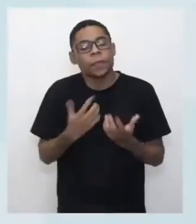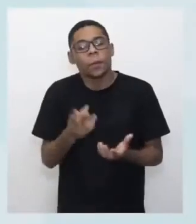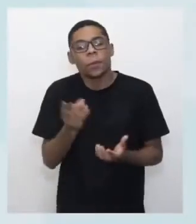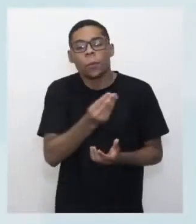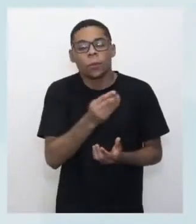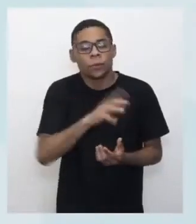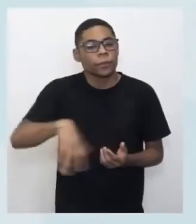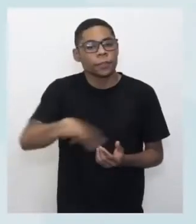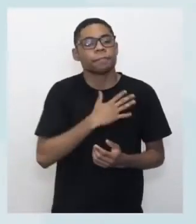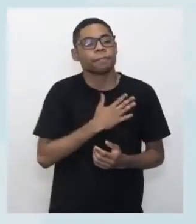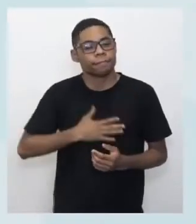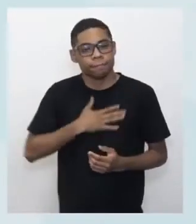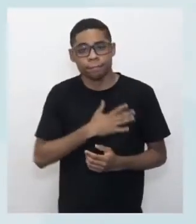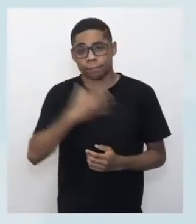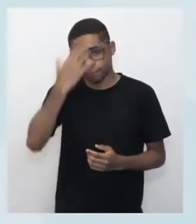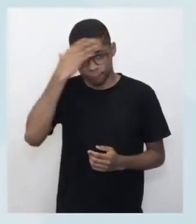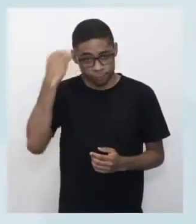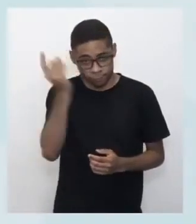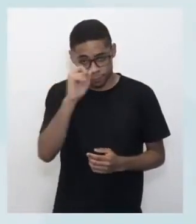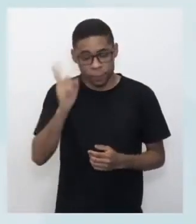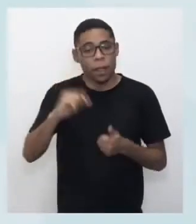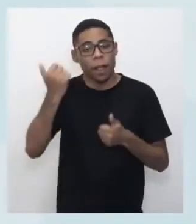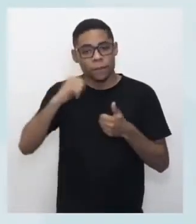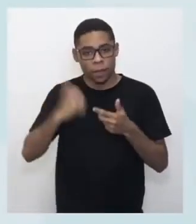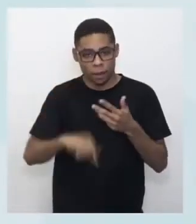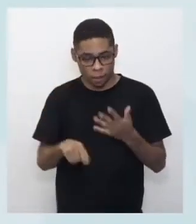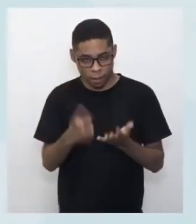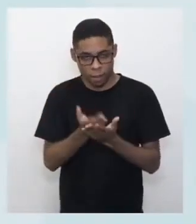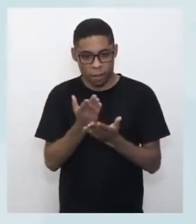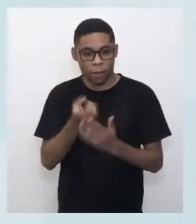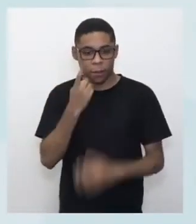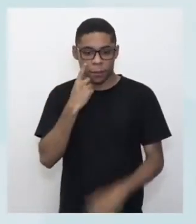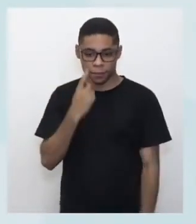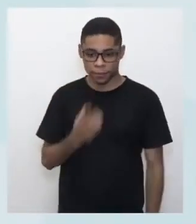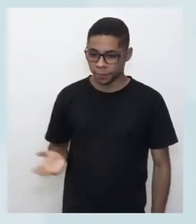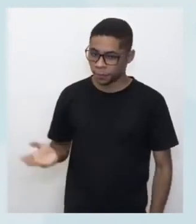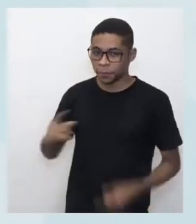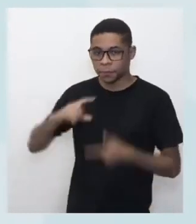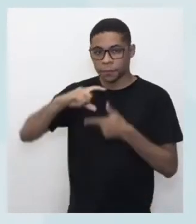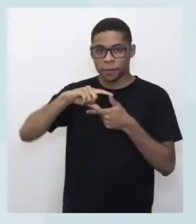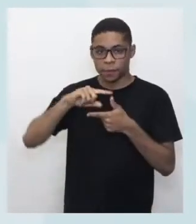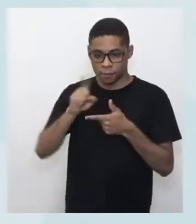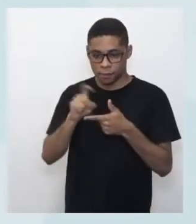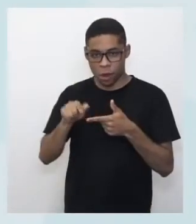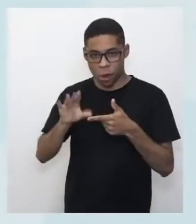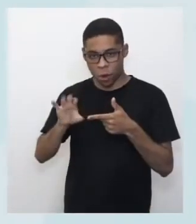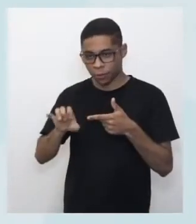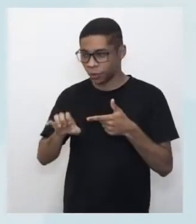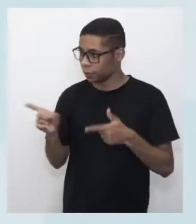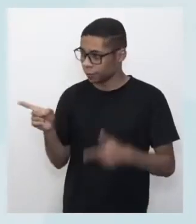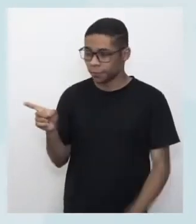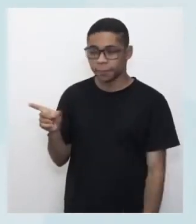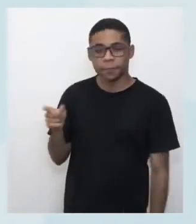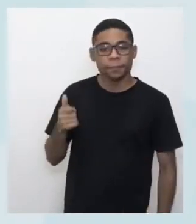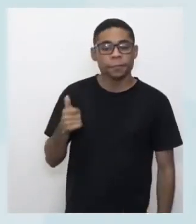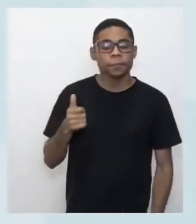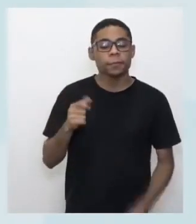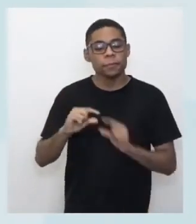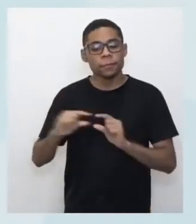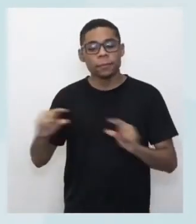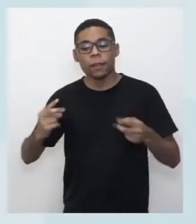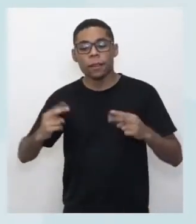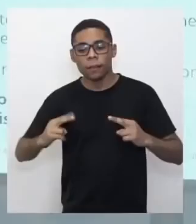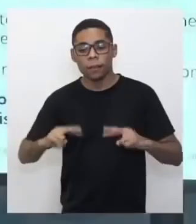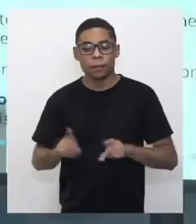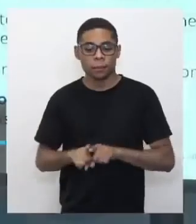curtido. Não se esqueçam aí de avaliar a aula, olhando aí no QR Code que está aparecendo para vocês, e esse código reduzido